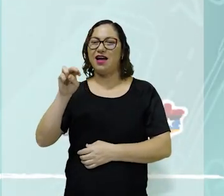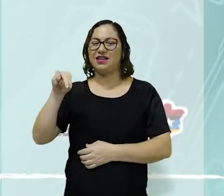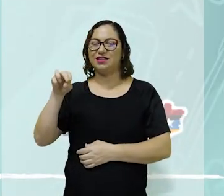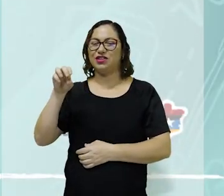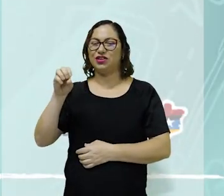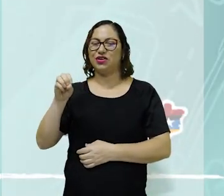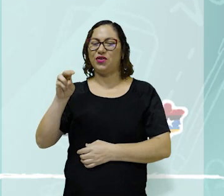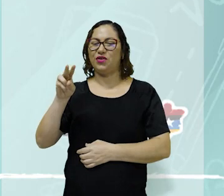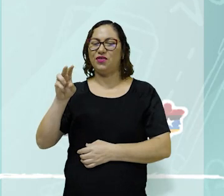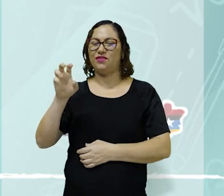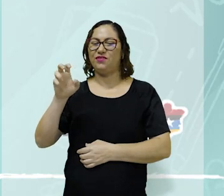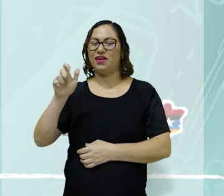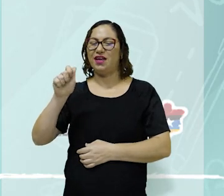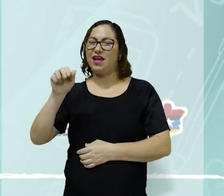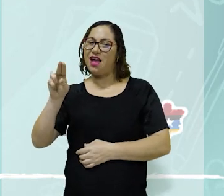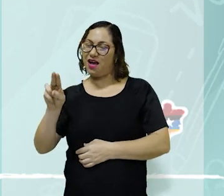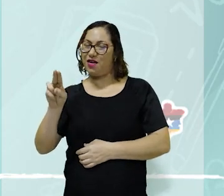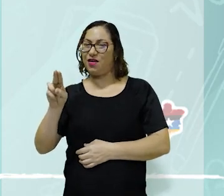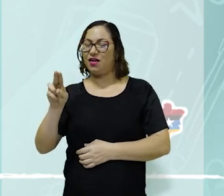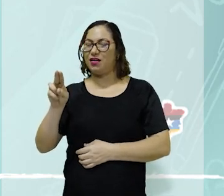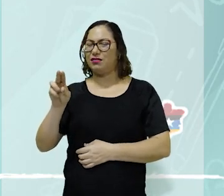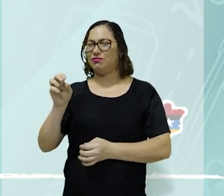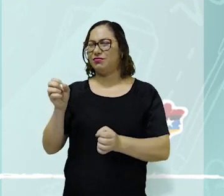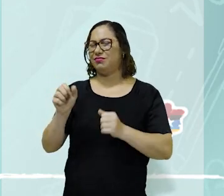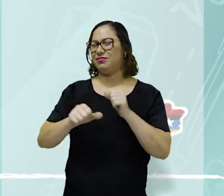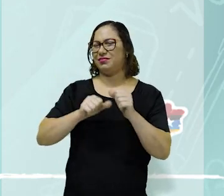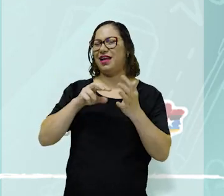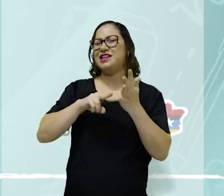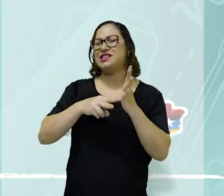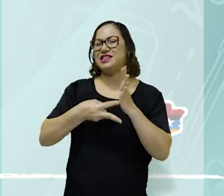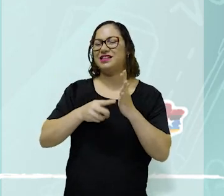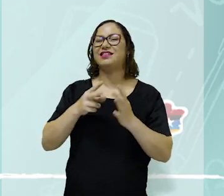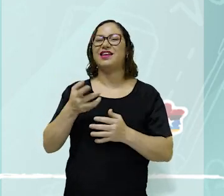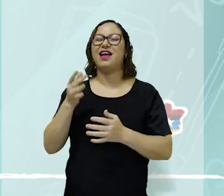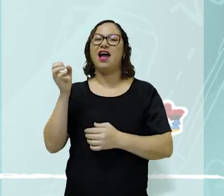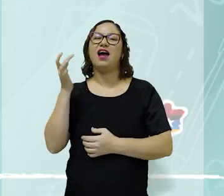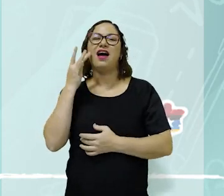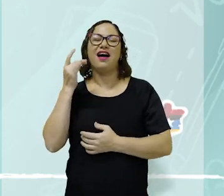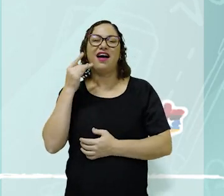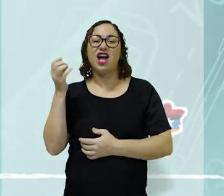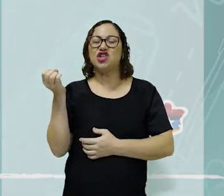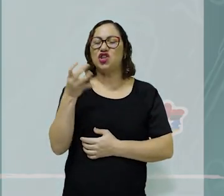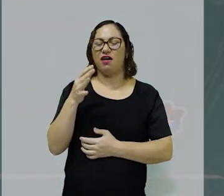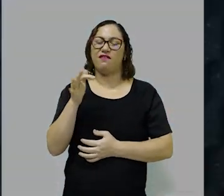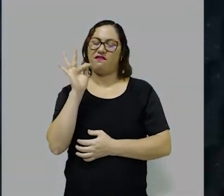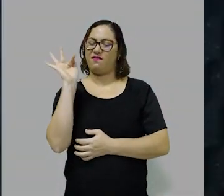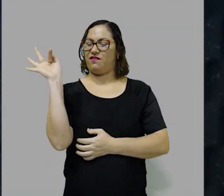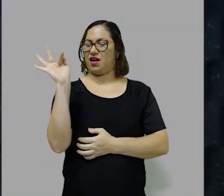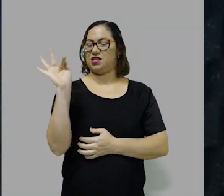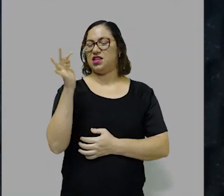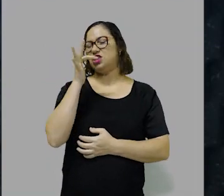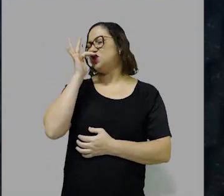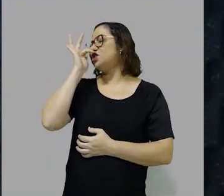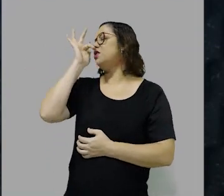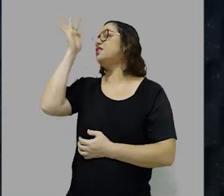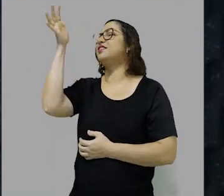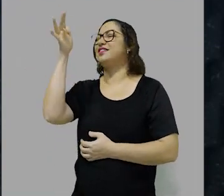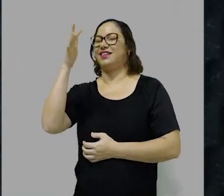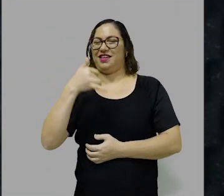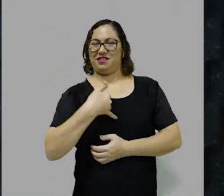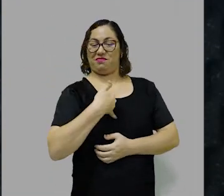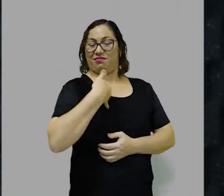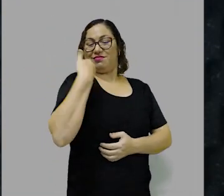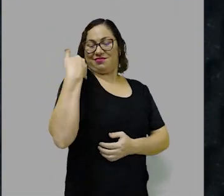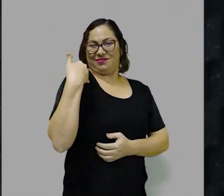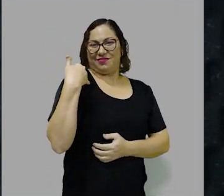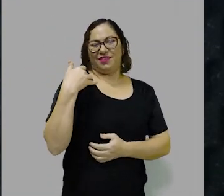professor, IST, Art Nouveau, bem francês, isso, bem chique, pois é, chique, elegante, sofisticado. Talvez